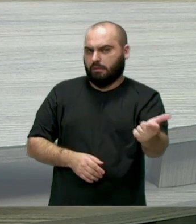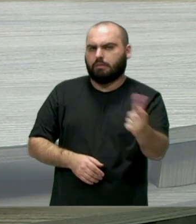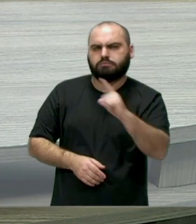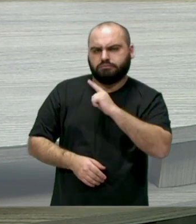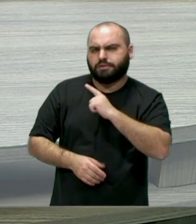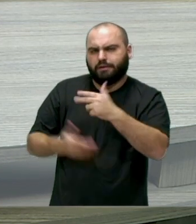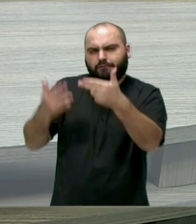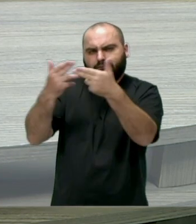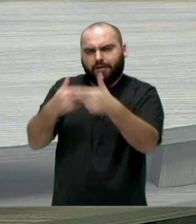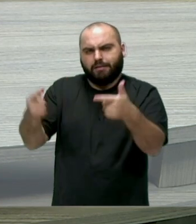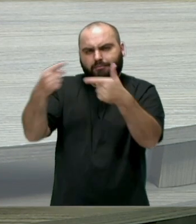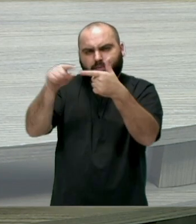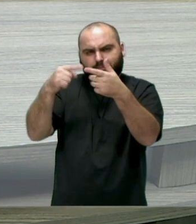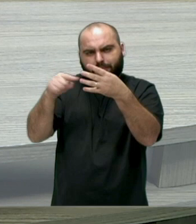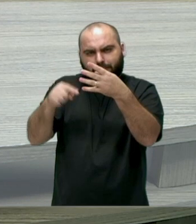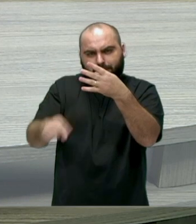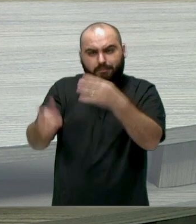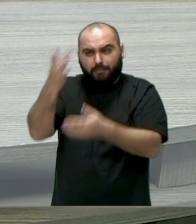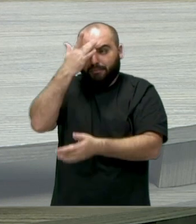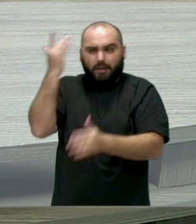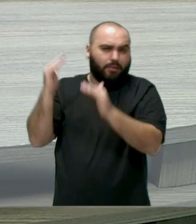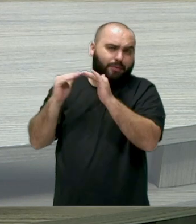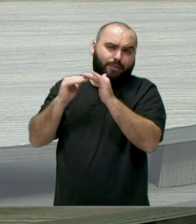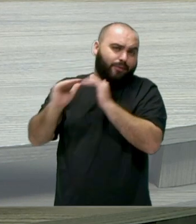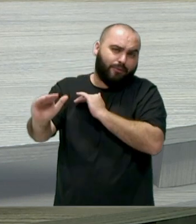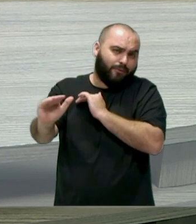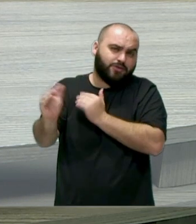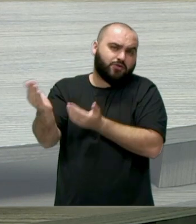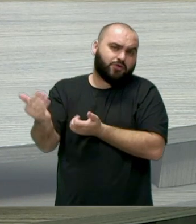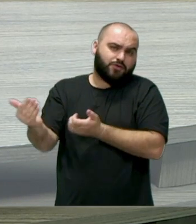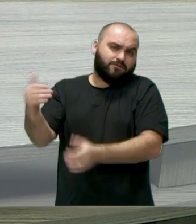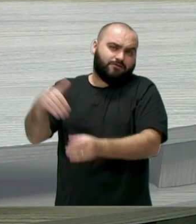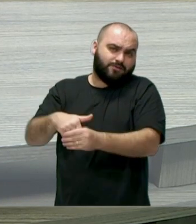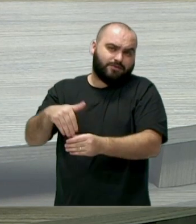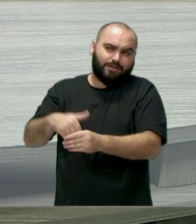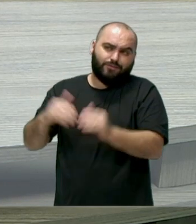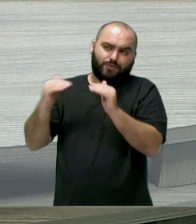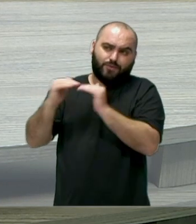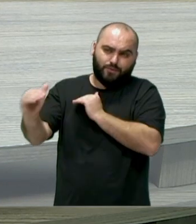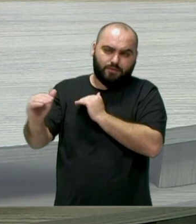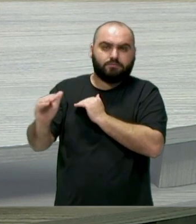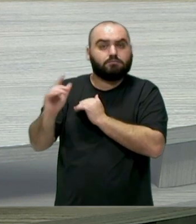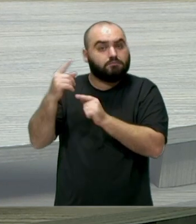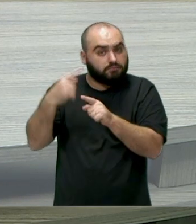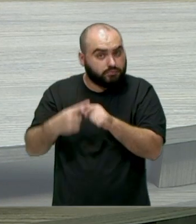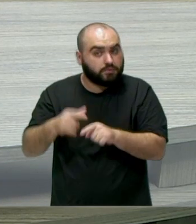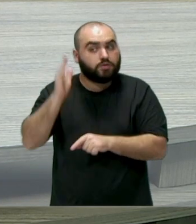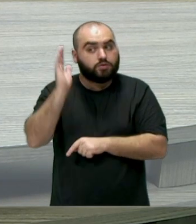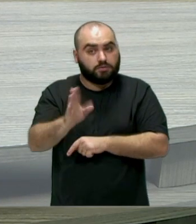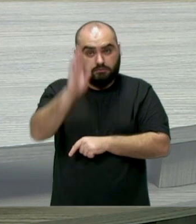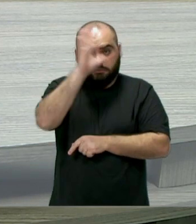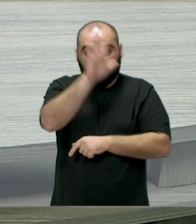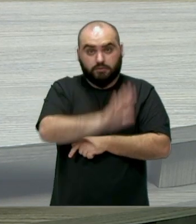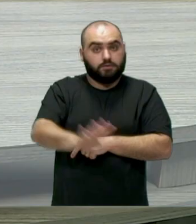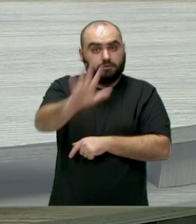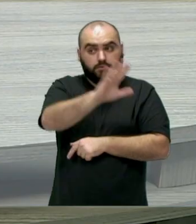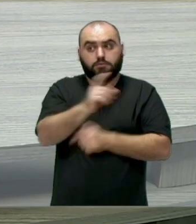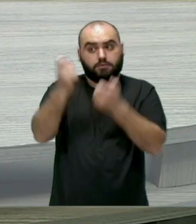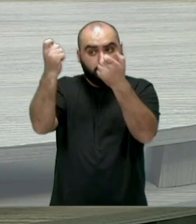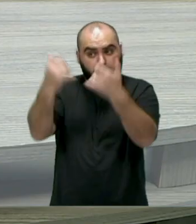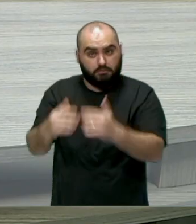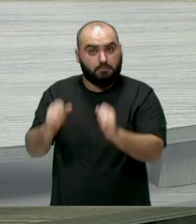uma série de pessoas que são contra a essa medida, que é uma medida que já está prevista nacionalmente e tal, já